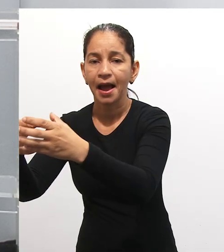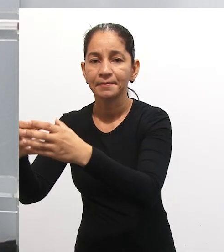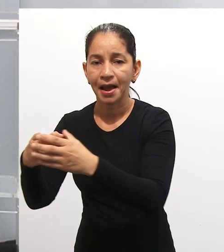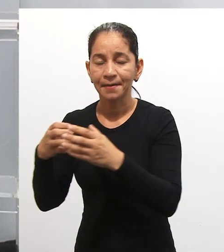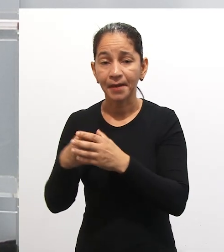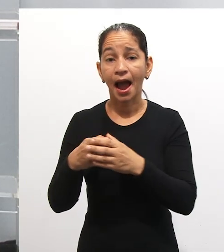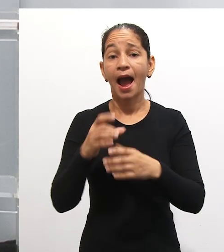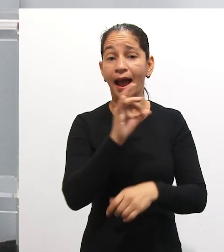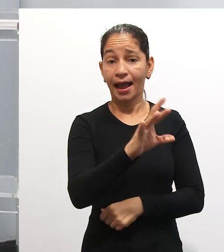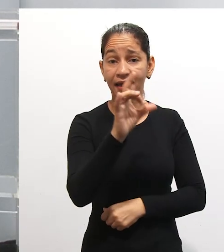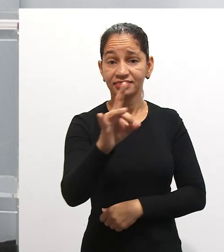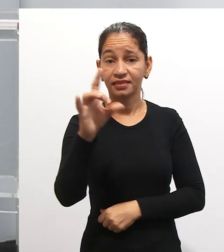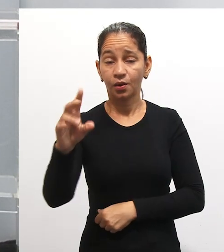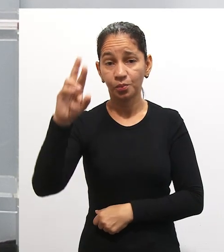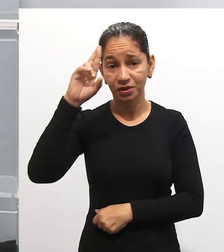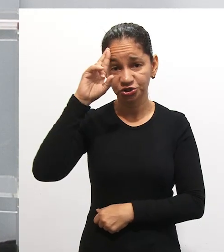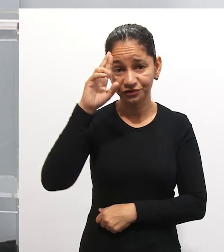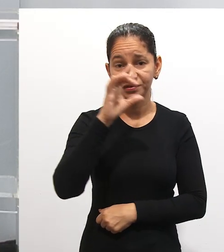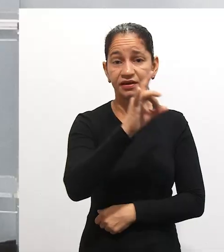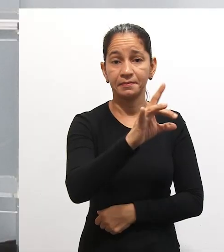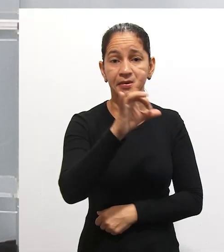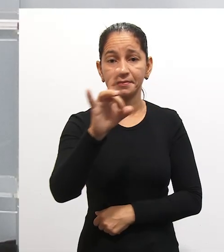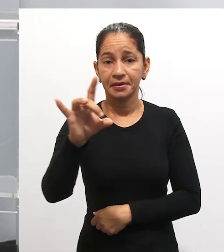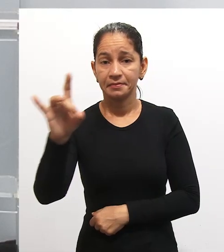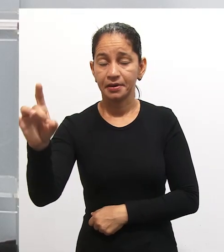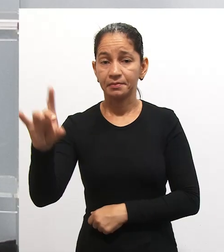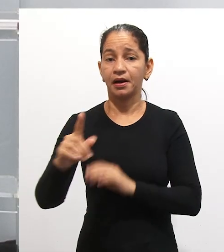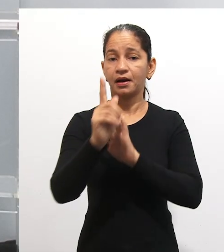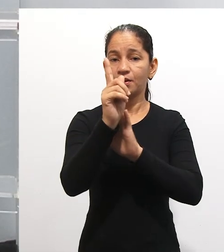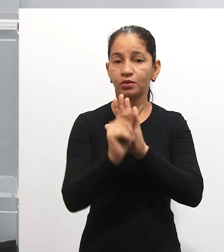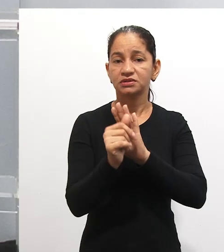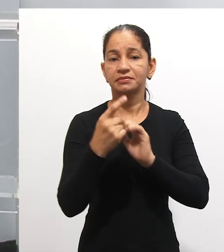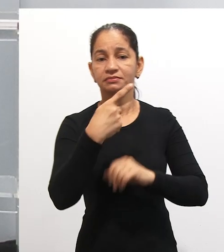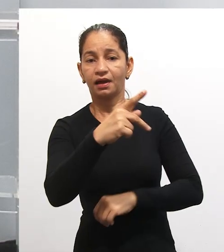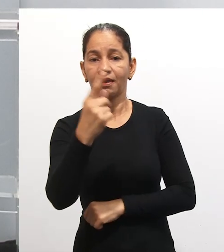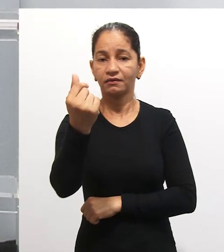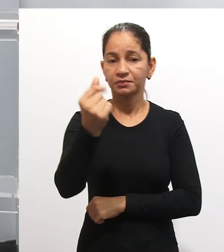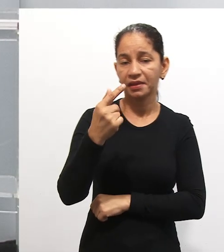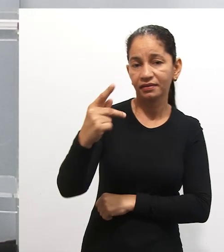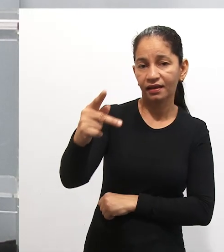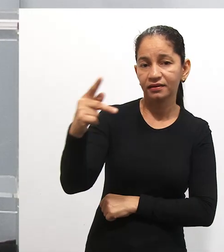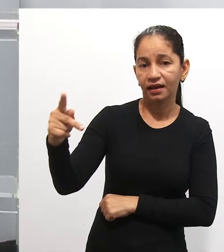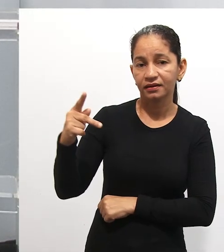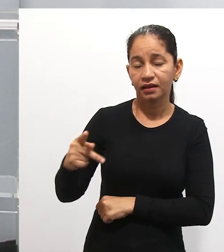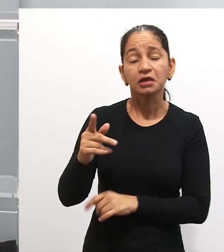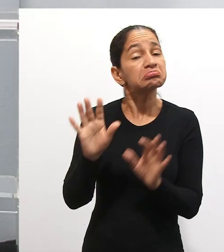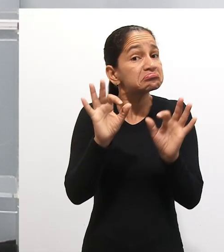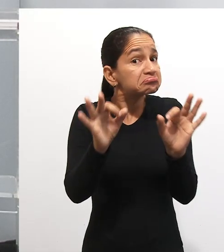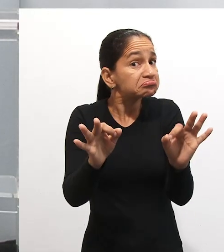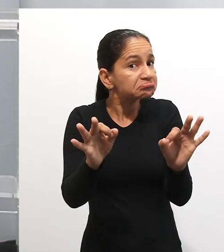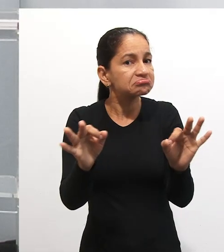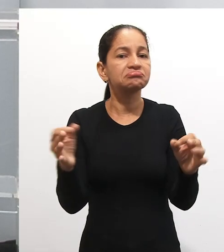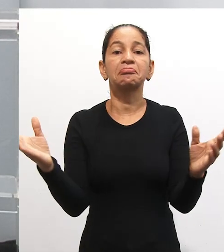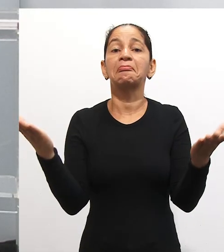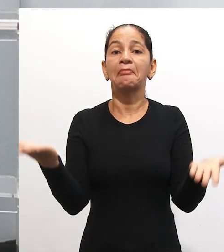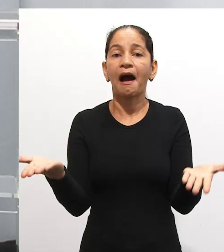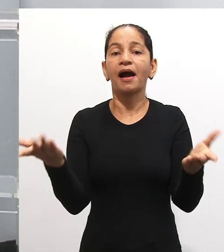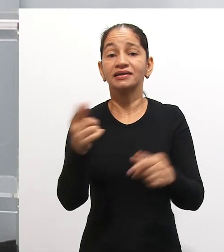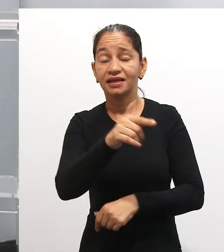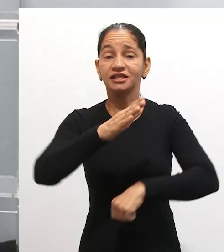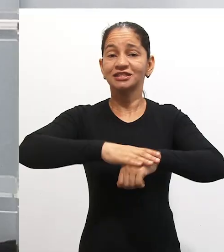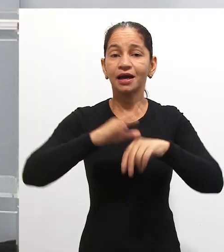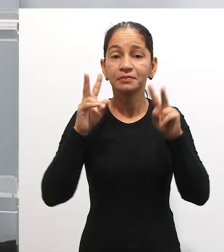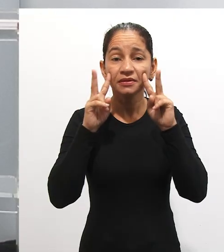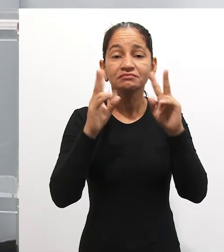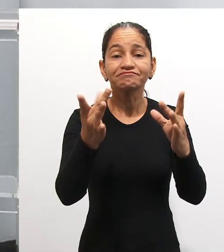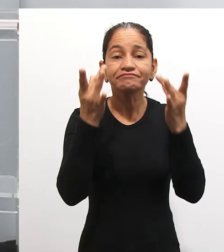de departamento, um orçamento próprio com metas específicas, ele vai estar ali na ponta, porque ele enxerga o